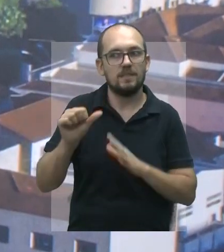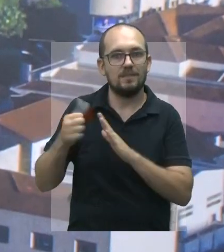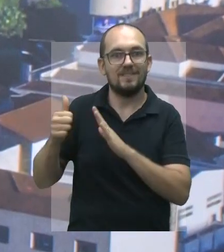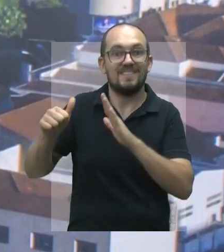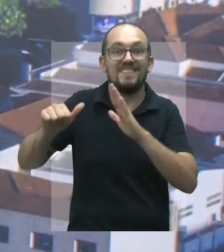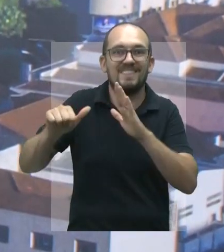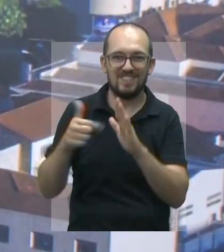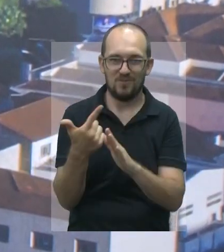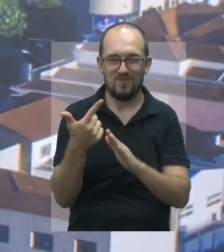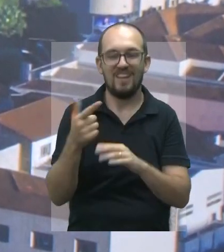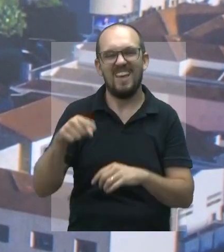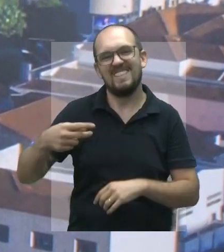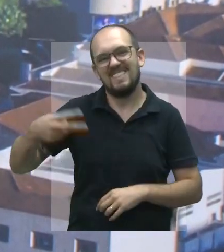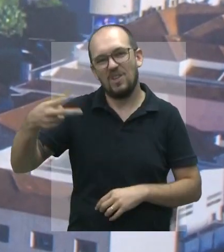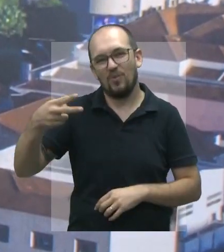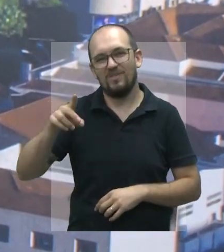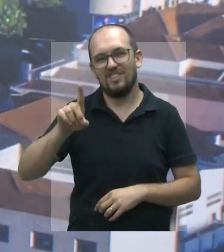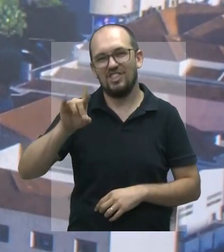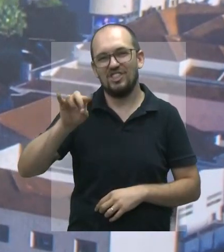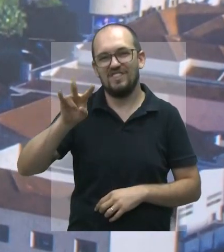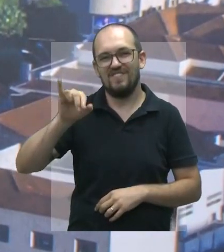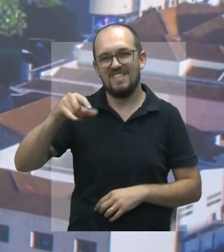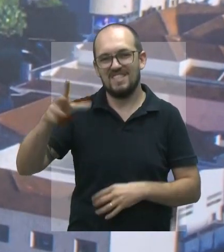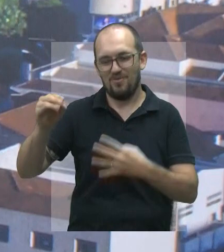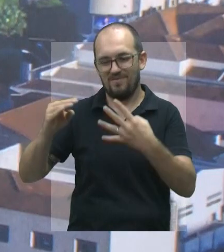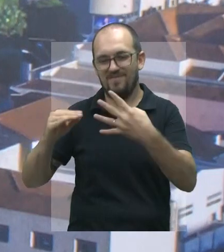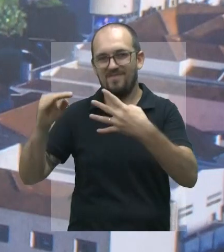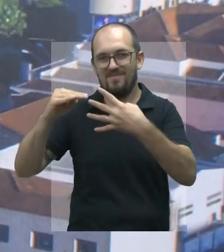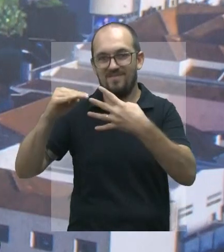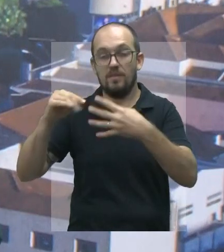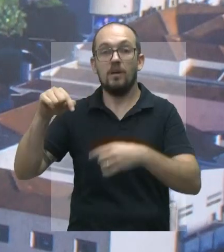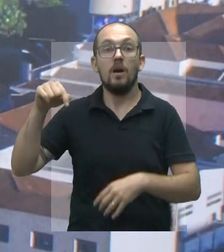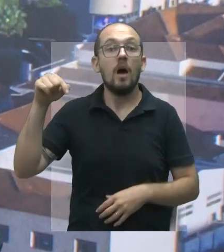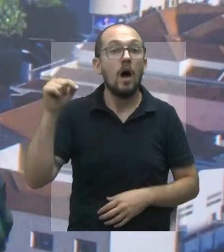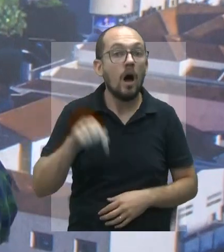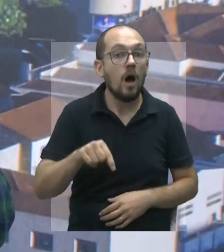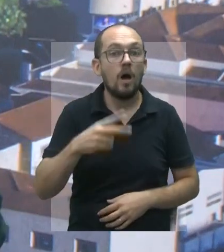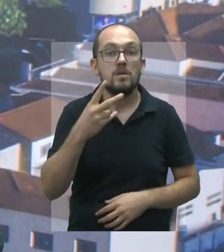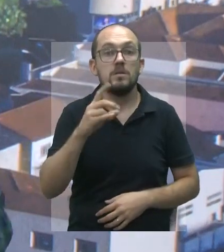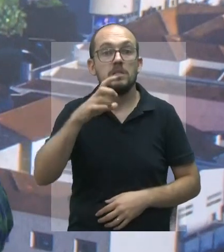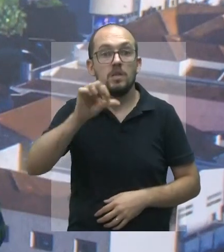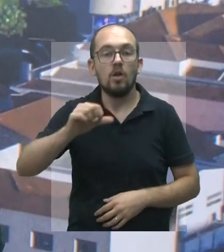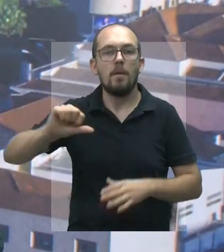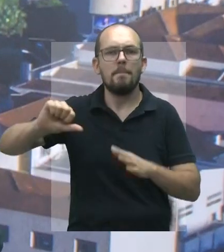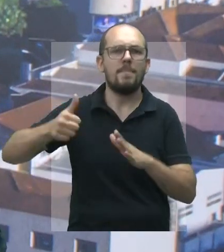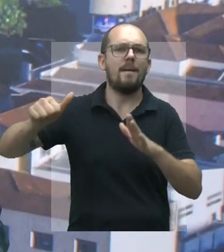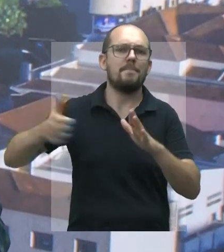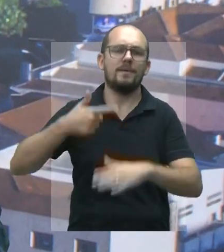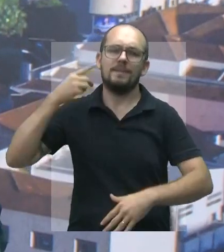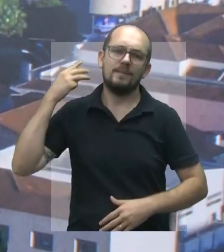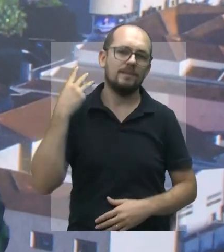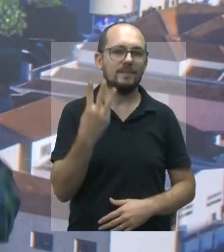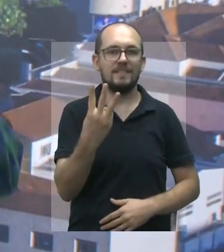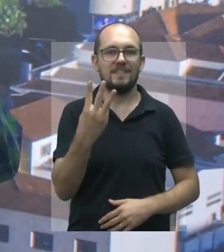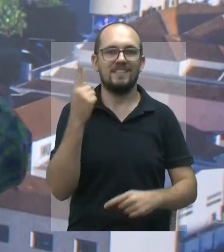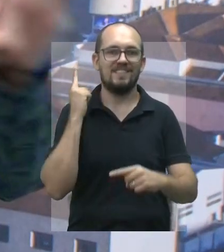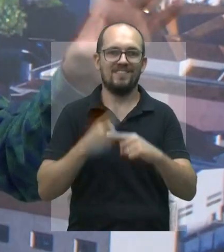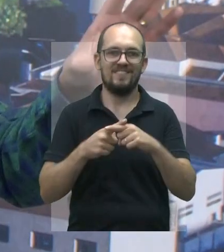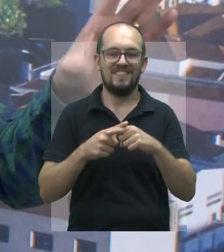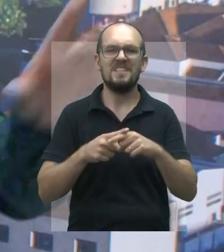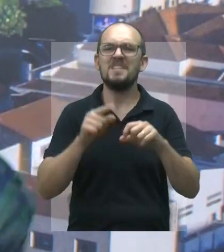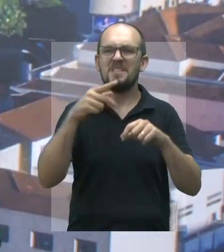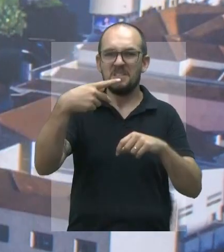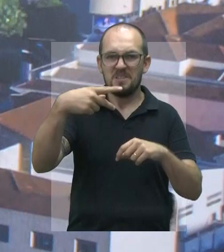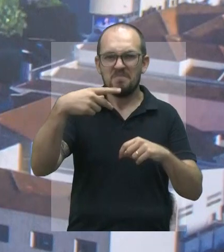nesta divisão, a segunda divisão. E agora, em 2019, então, Galinho tricampeão paulista sub-20, pode